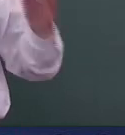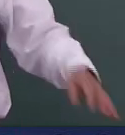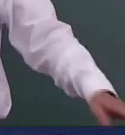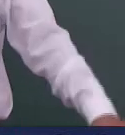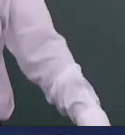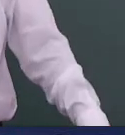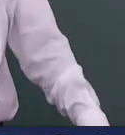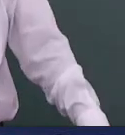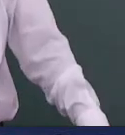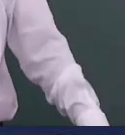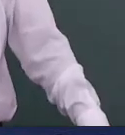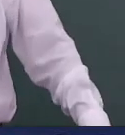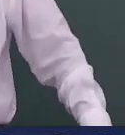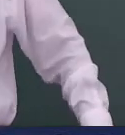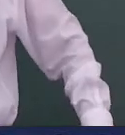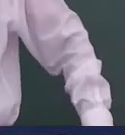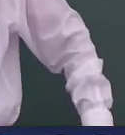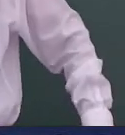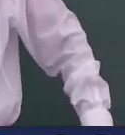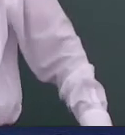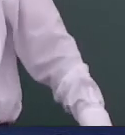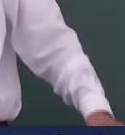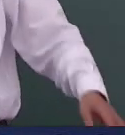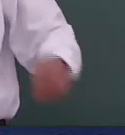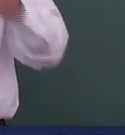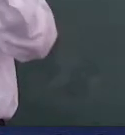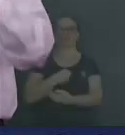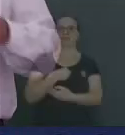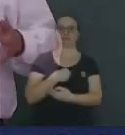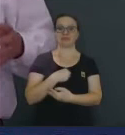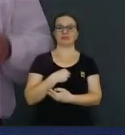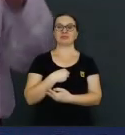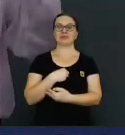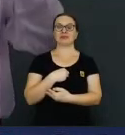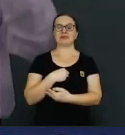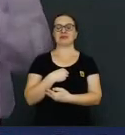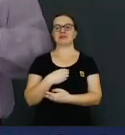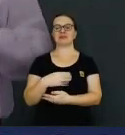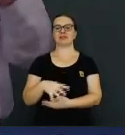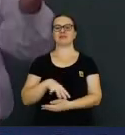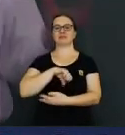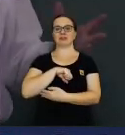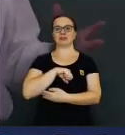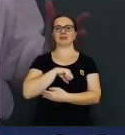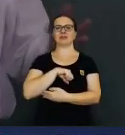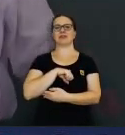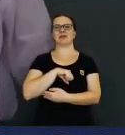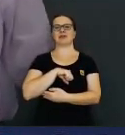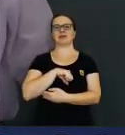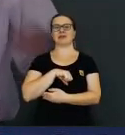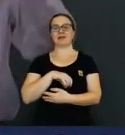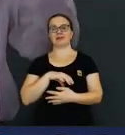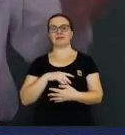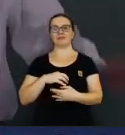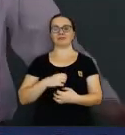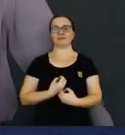satânica mesmo. E se hospeda, precisa de um hospedeiro, e se hospeda em células. E quando hospeda em células, controla a célula. E daí que